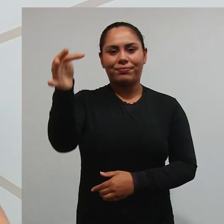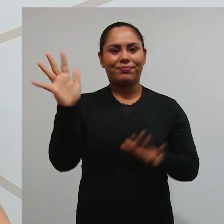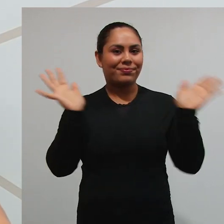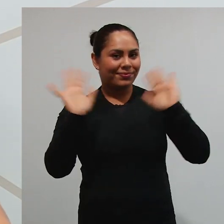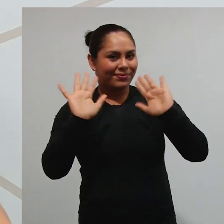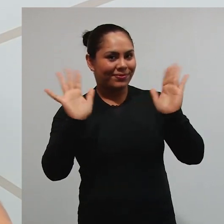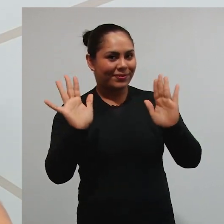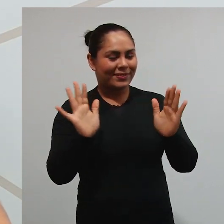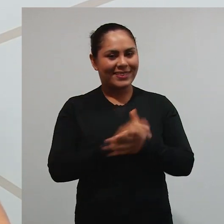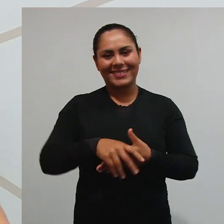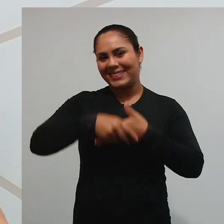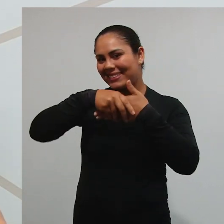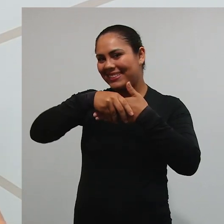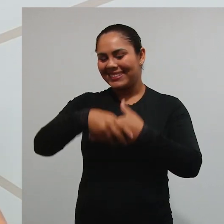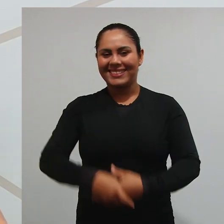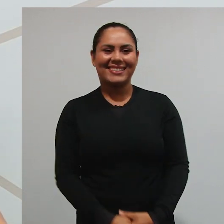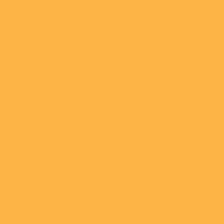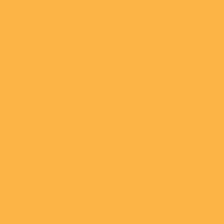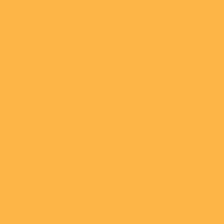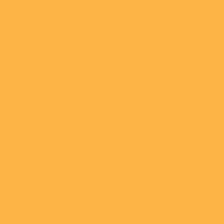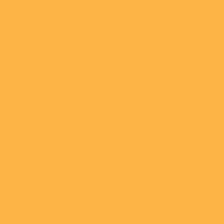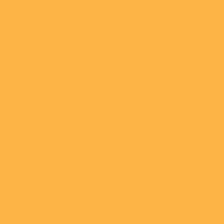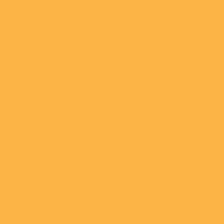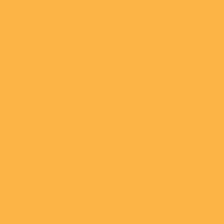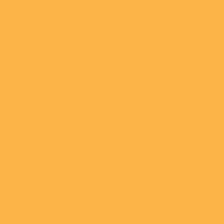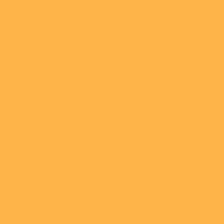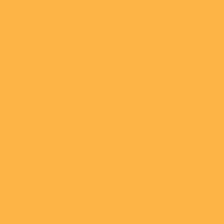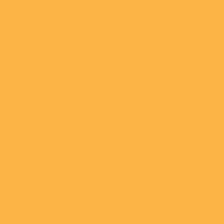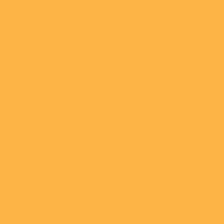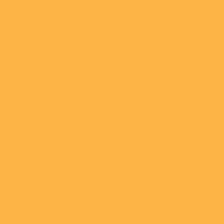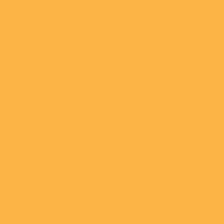próxima. Bonanças!